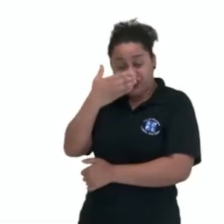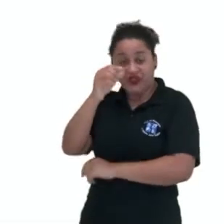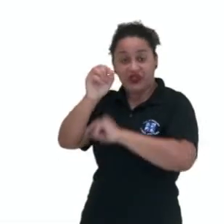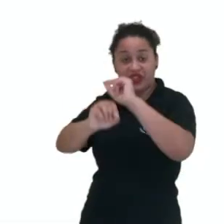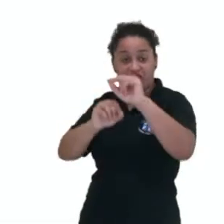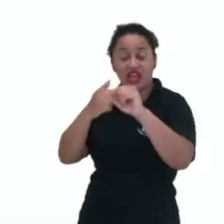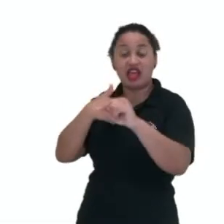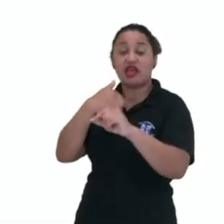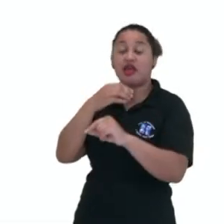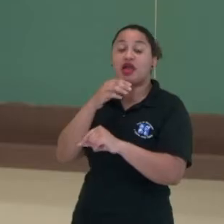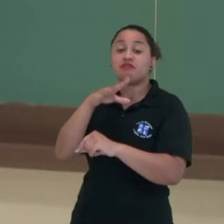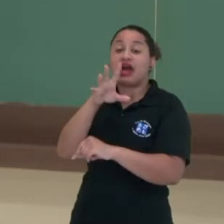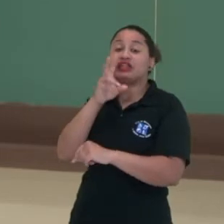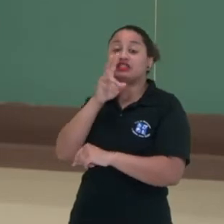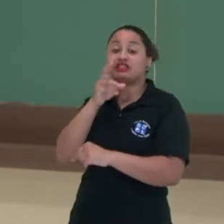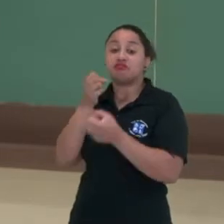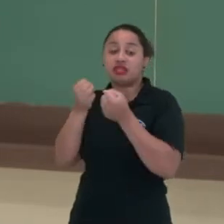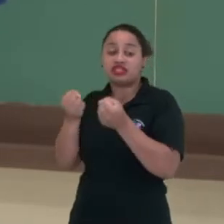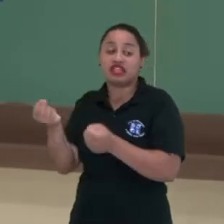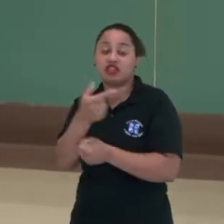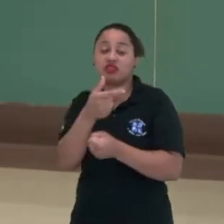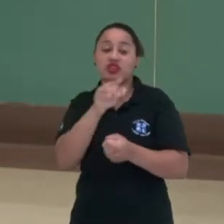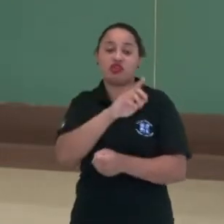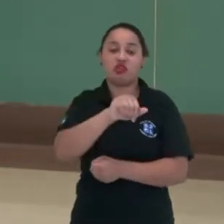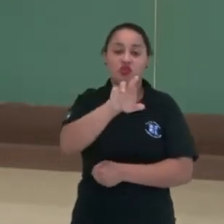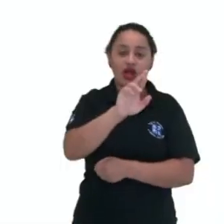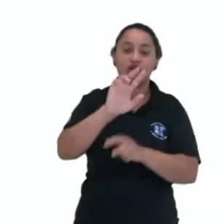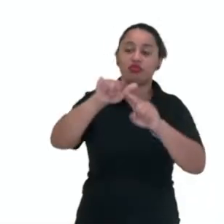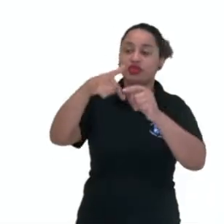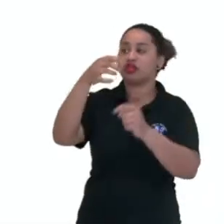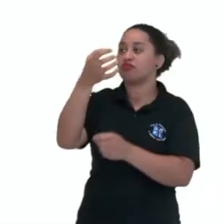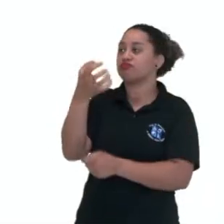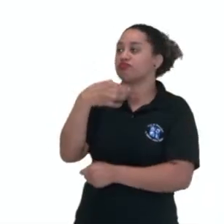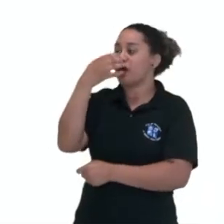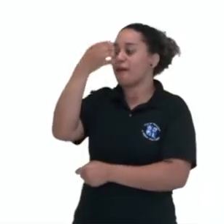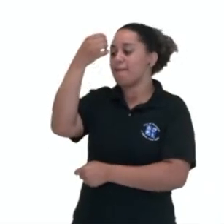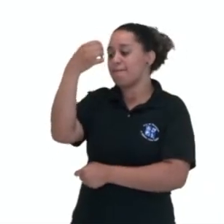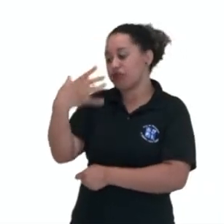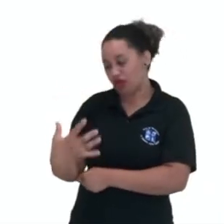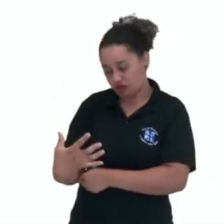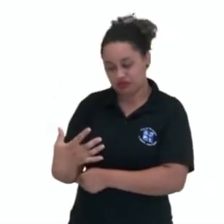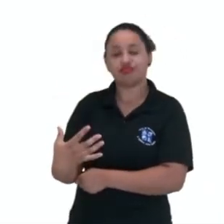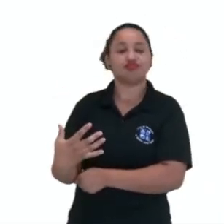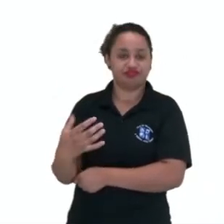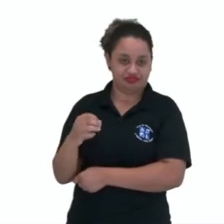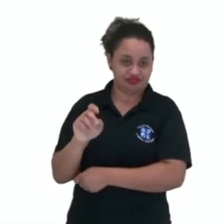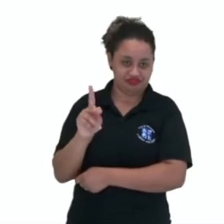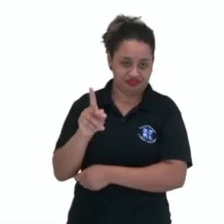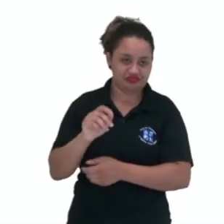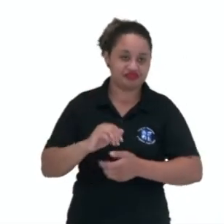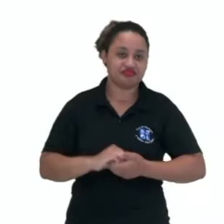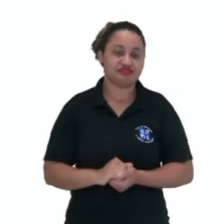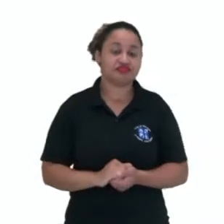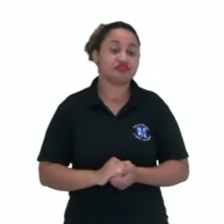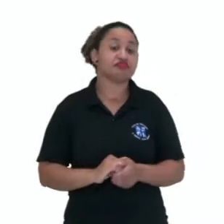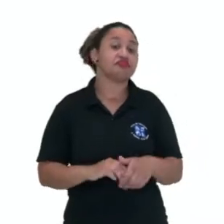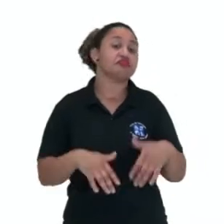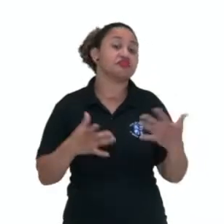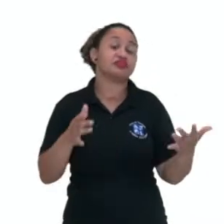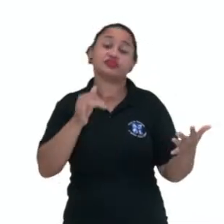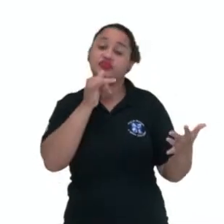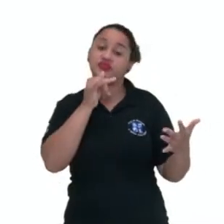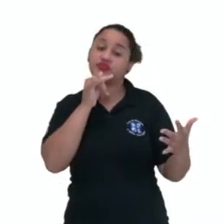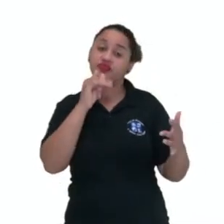mais pesada do que o ar, por isso que ela vai cair. Então, energia potencial gravitacional. Um